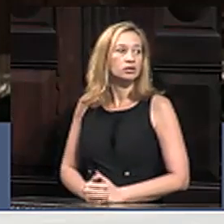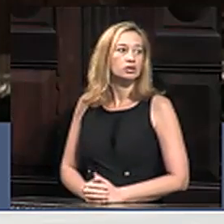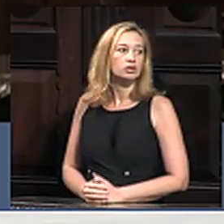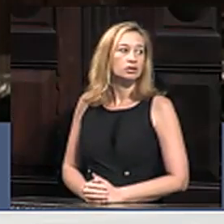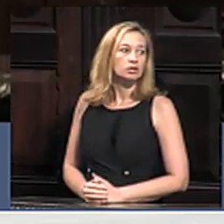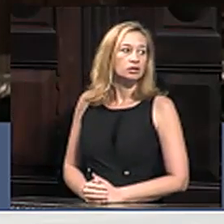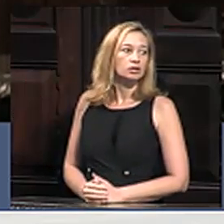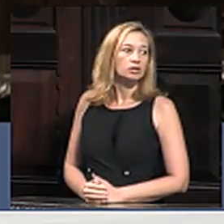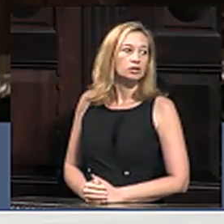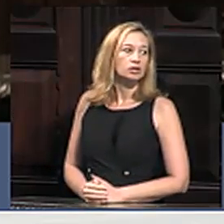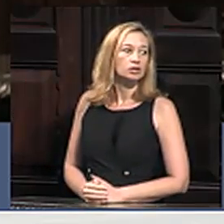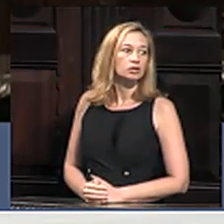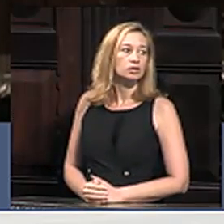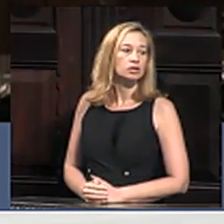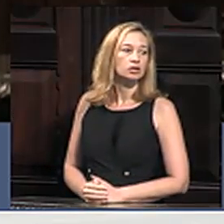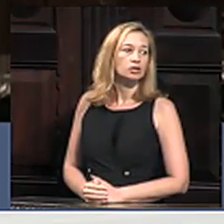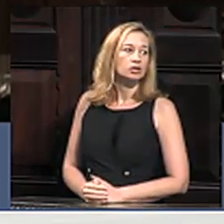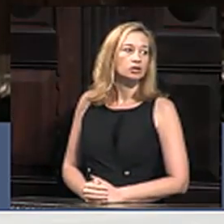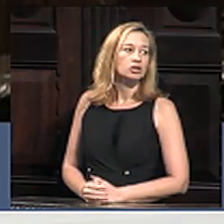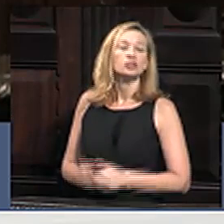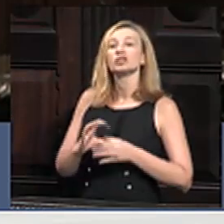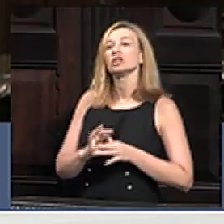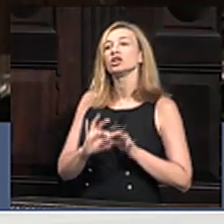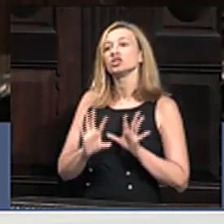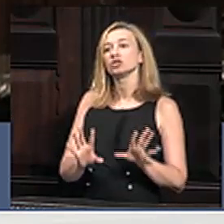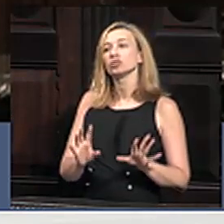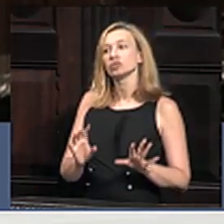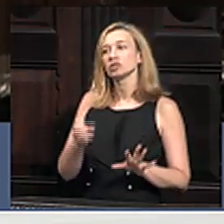muito deixou de ser um colegiado.